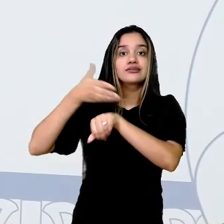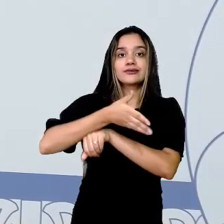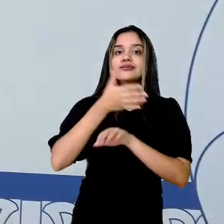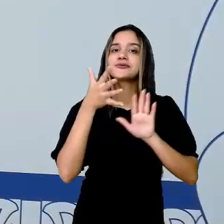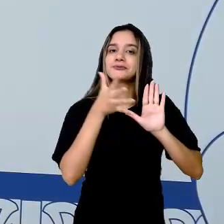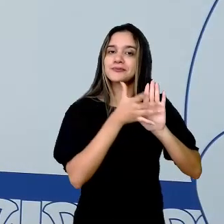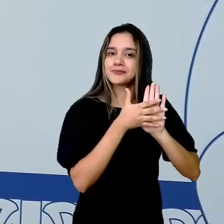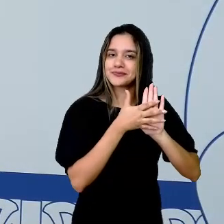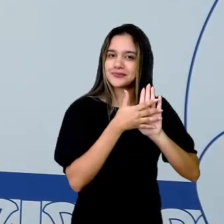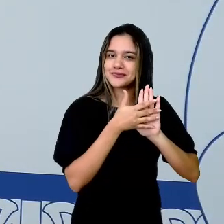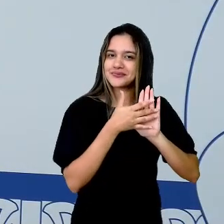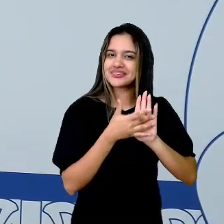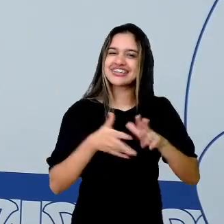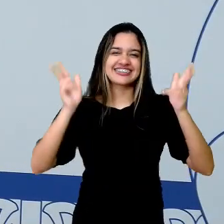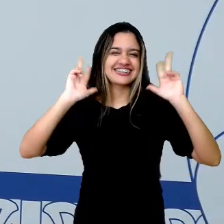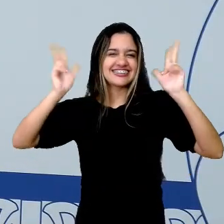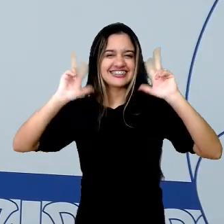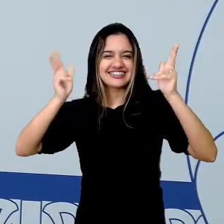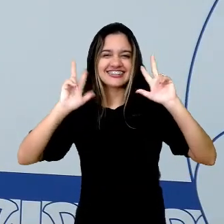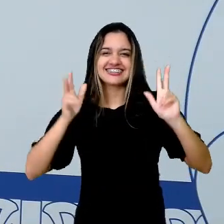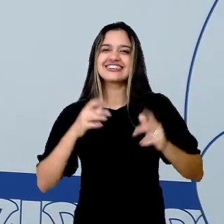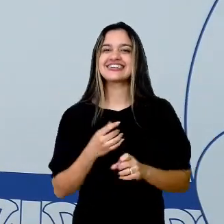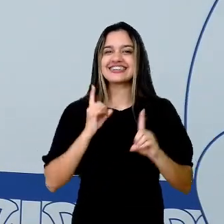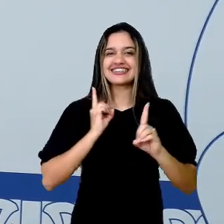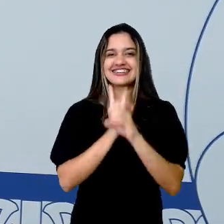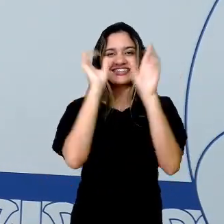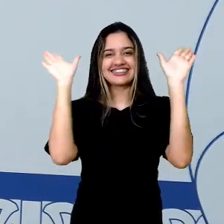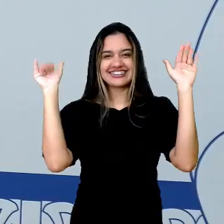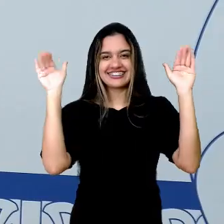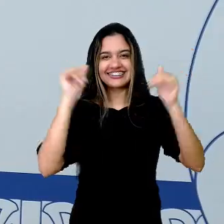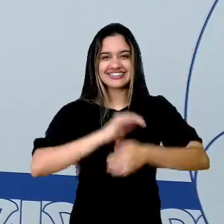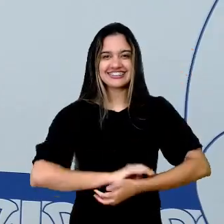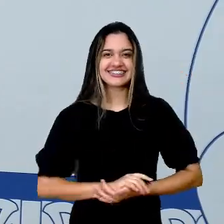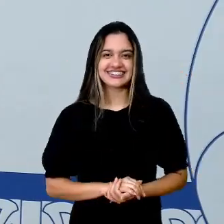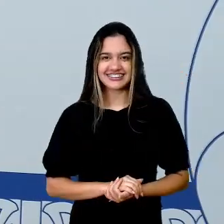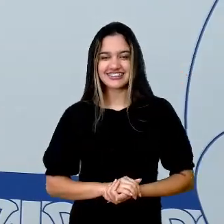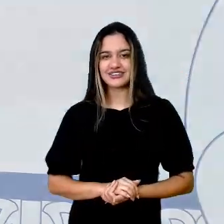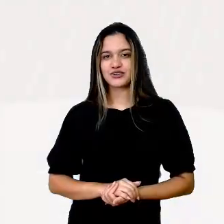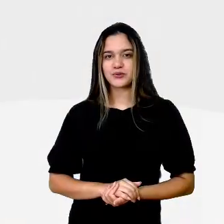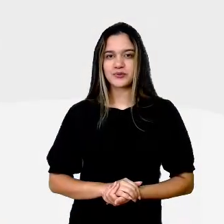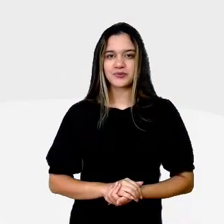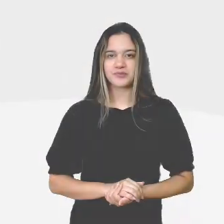Code divirtam-se e até o nosso próximo encontro tchau